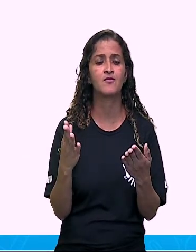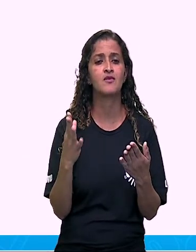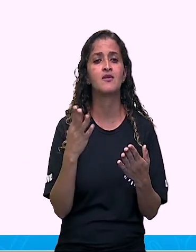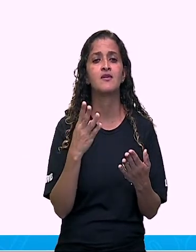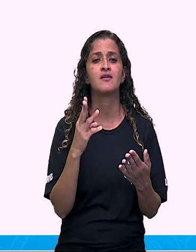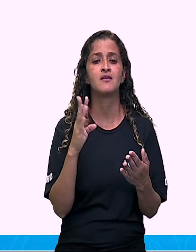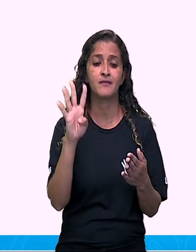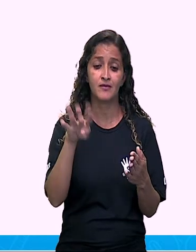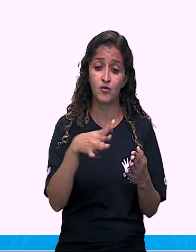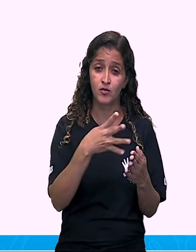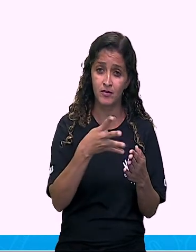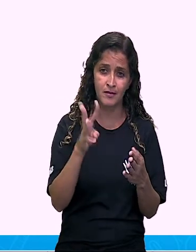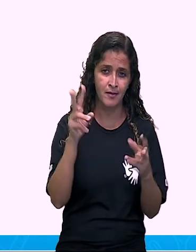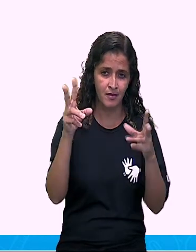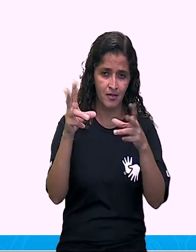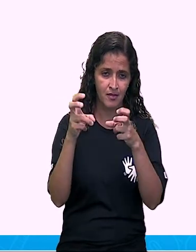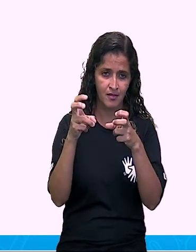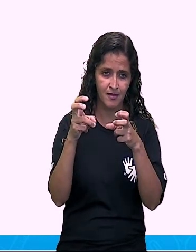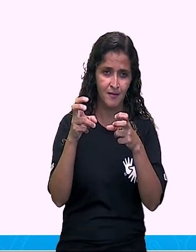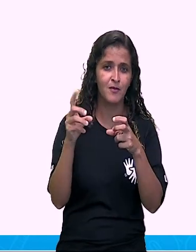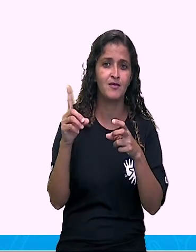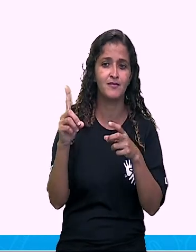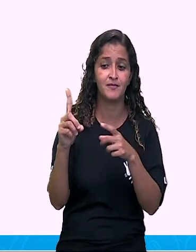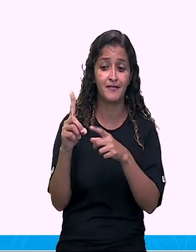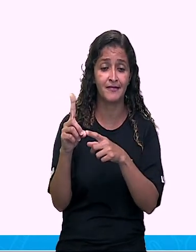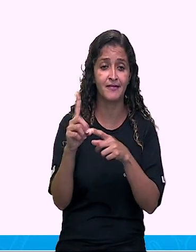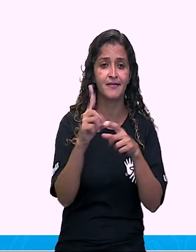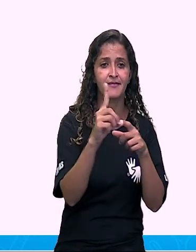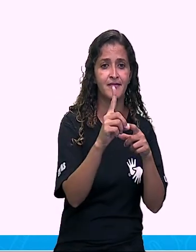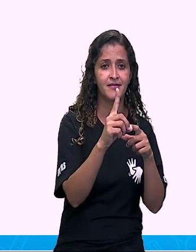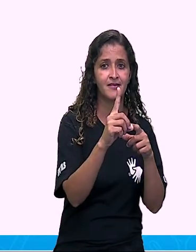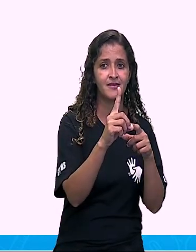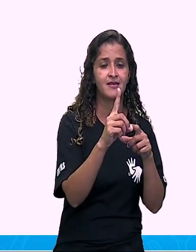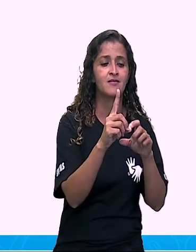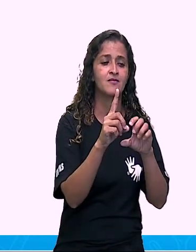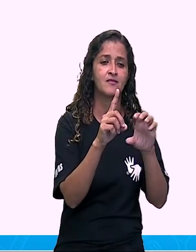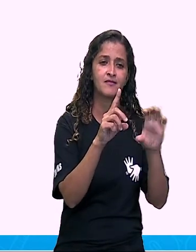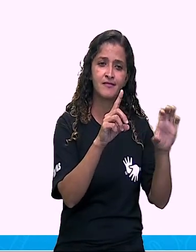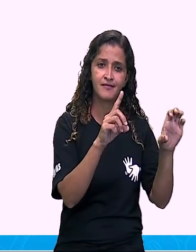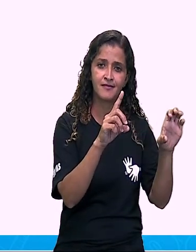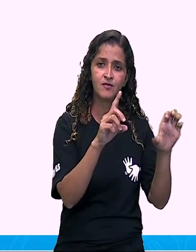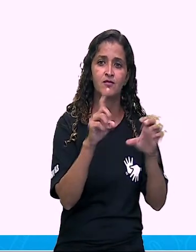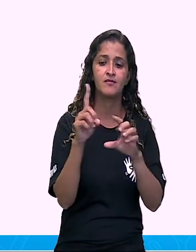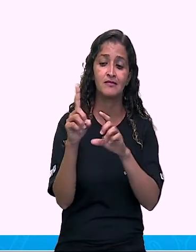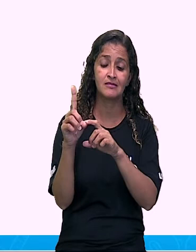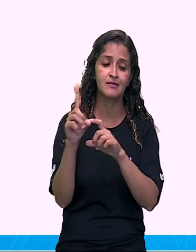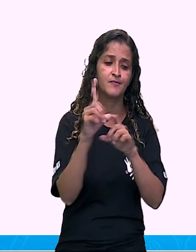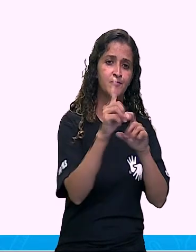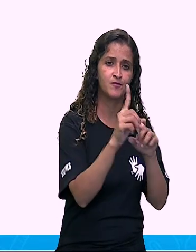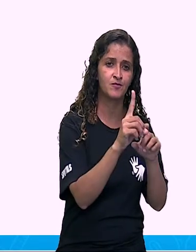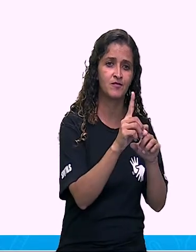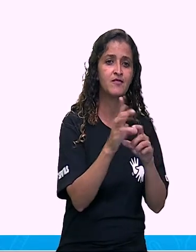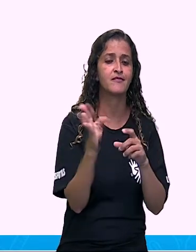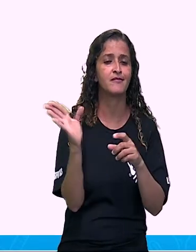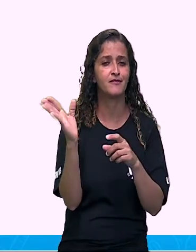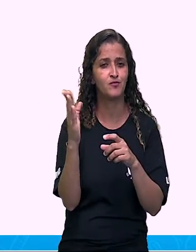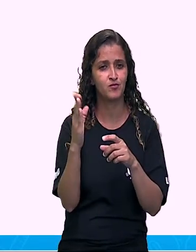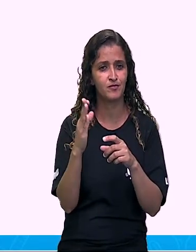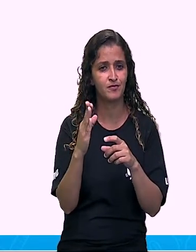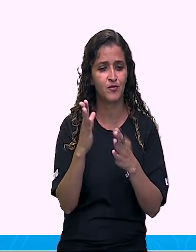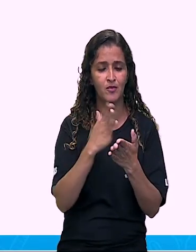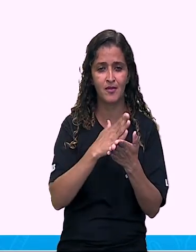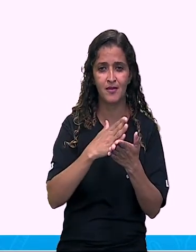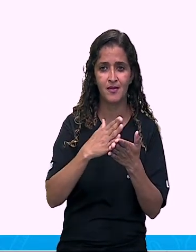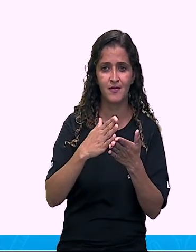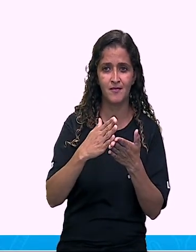Partimos sempre do princípio, que é da direita para a esquerda. Então, vamos começar